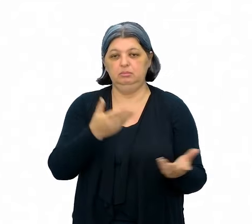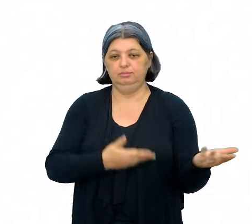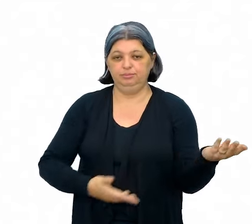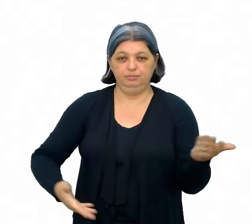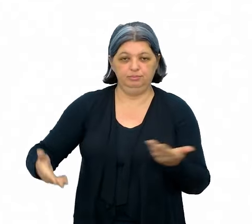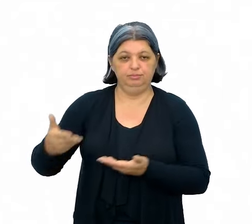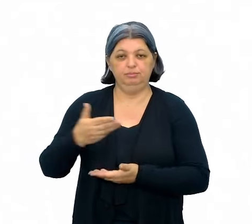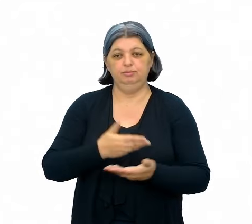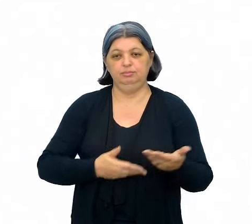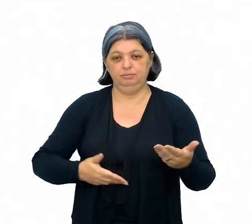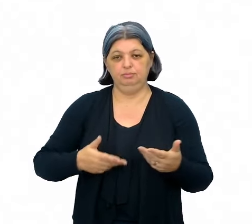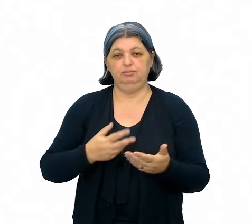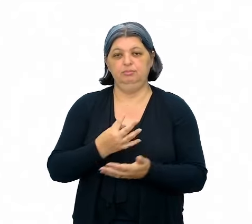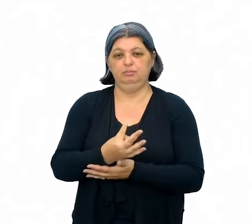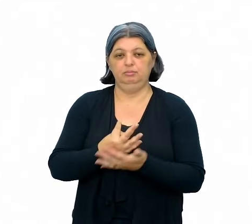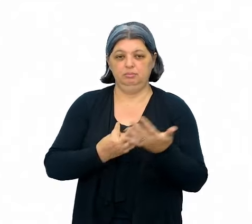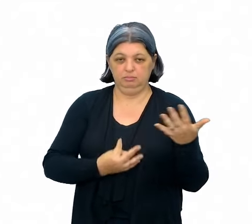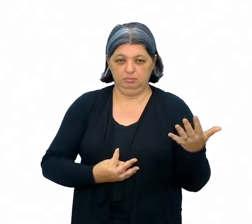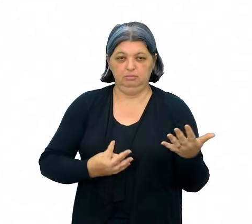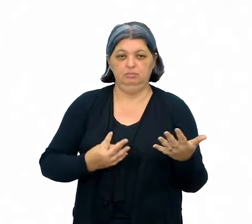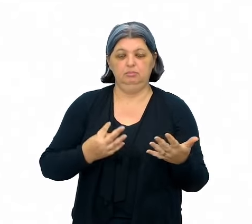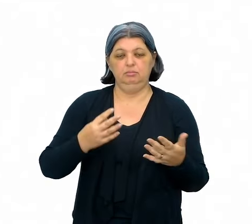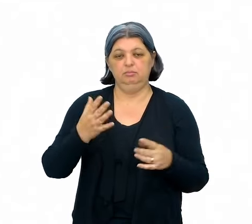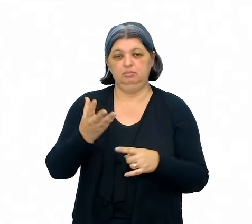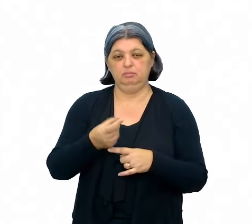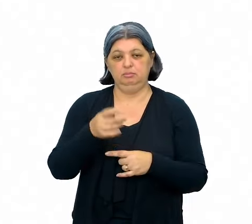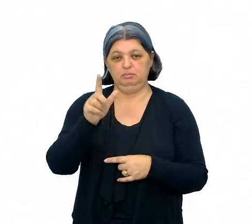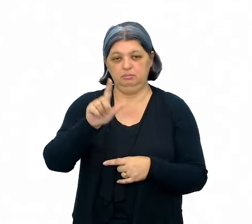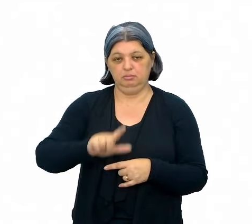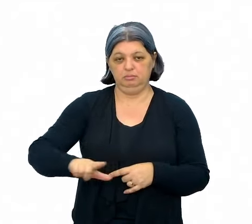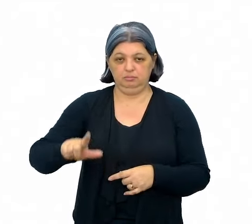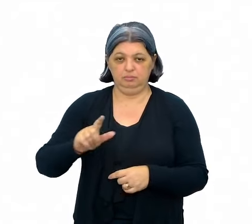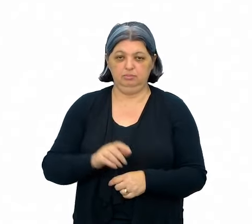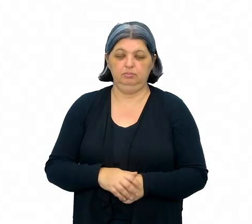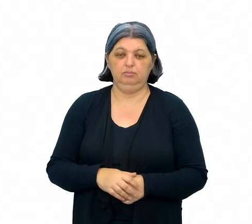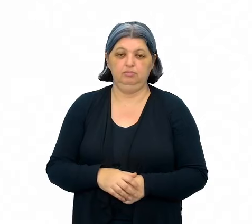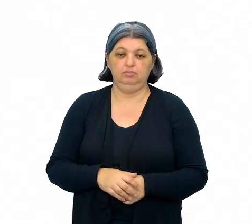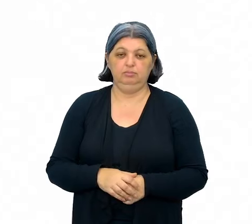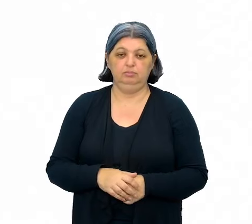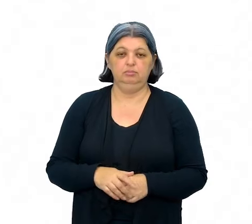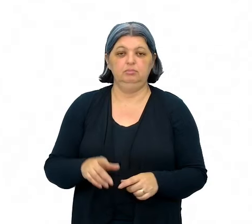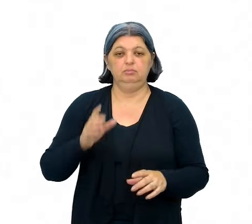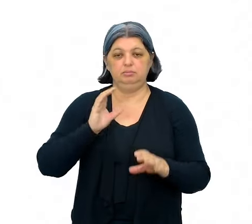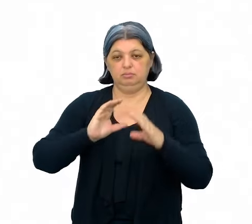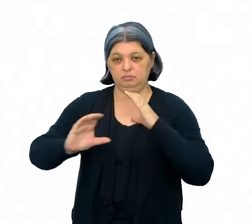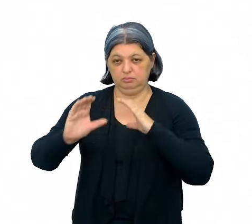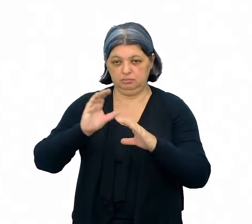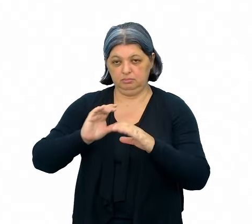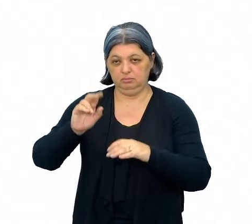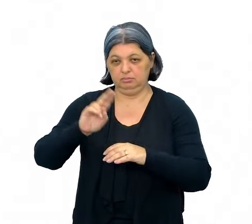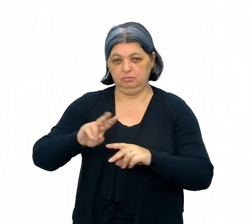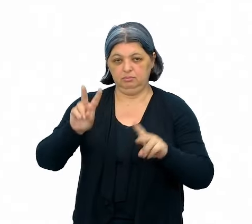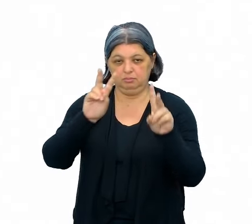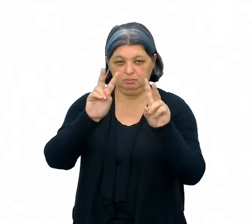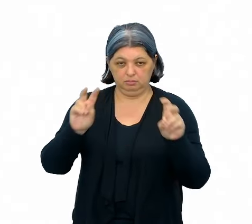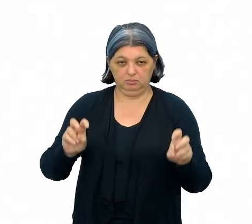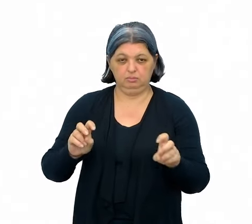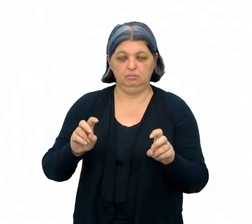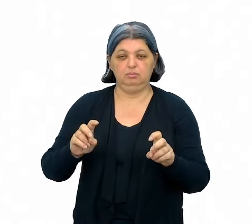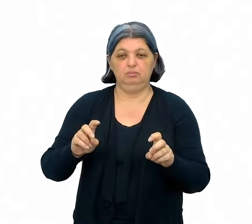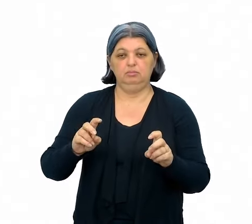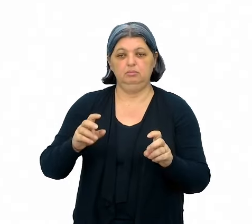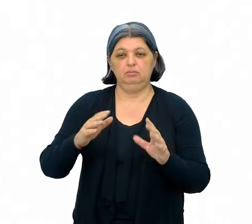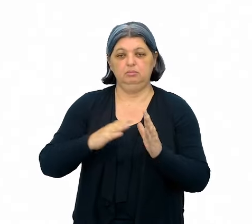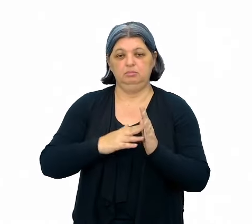entre outros textos do campo artístico, literário. Considerando a situação comunicativa, o tema, o assunto, o estilo